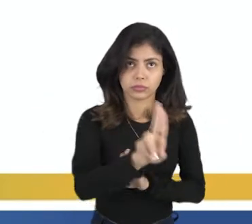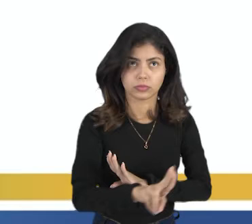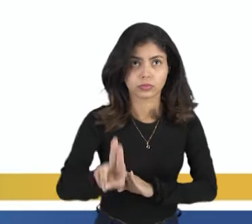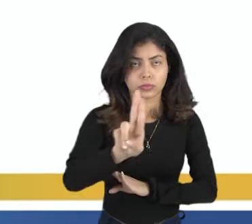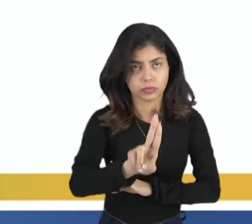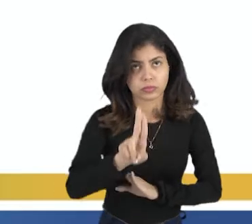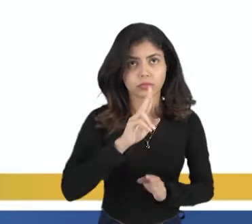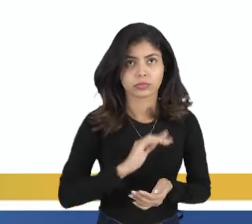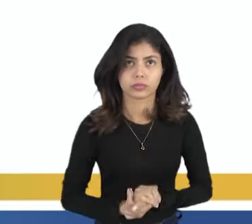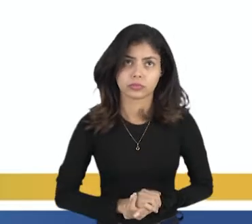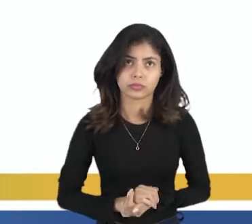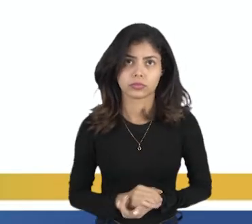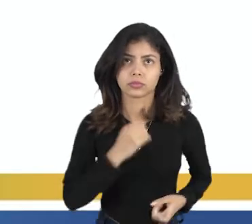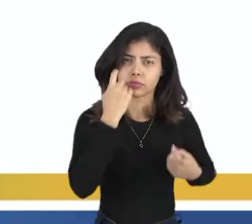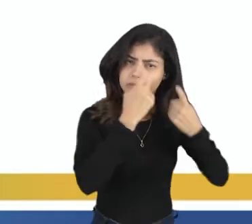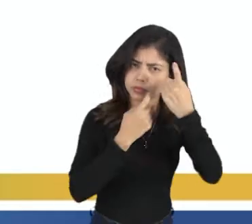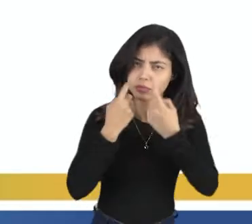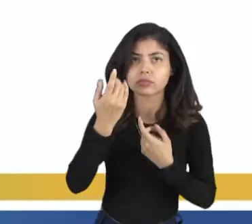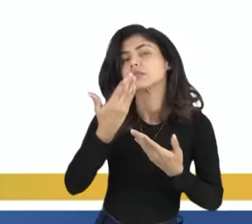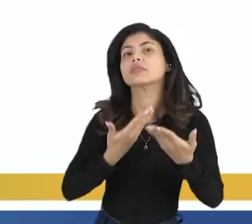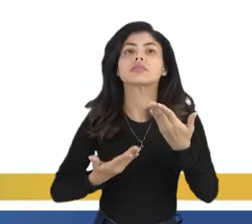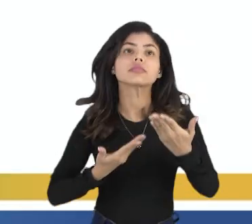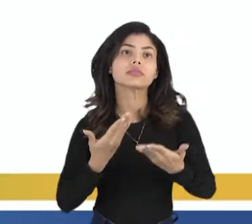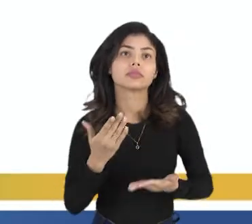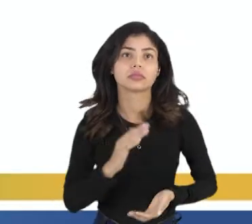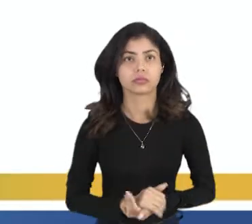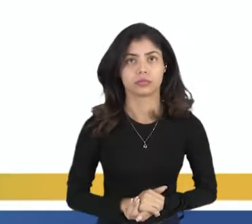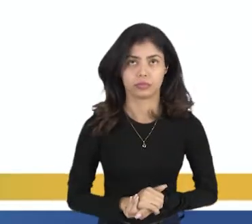também, né, que é bem utilizado aí,